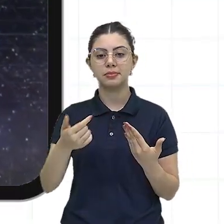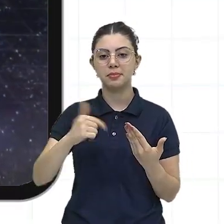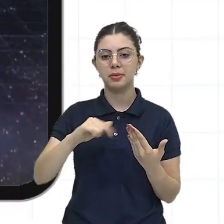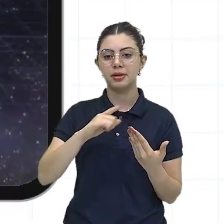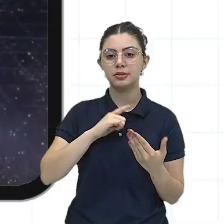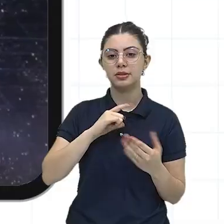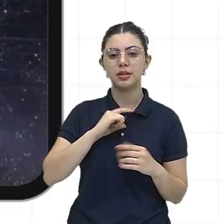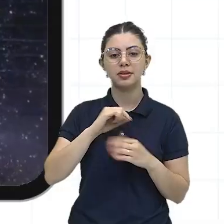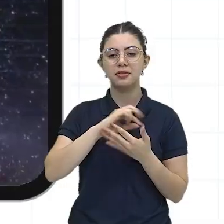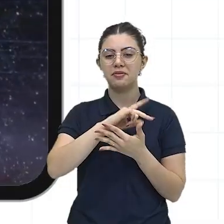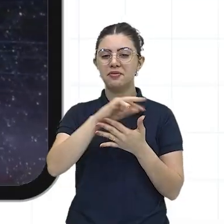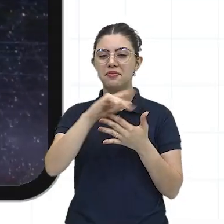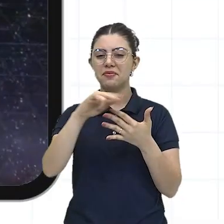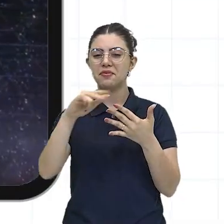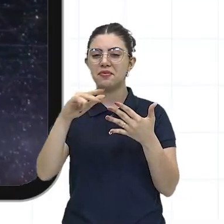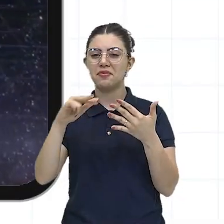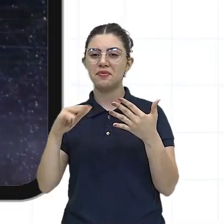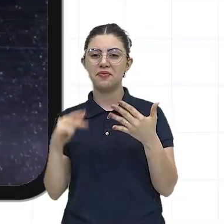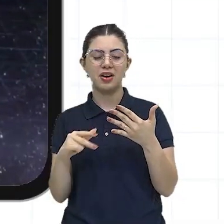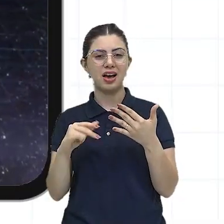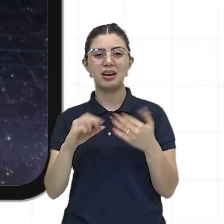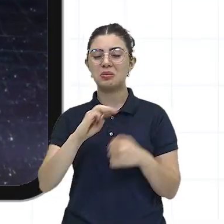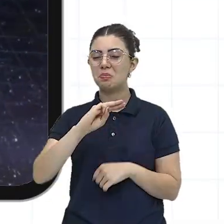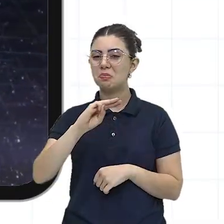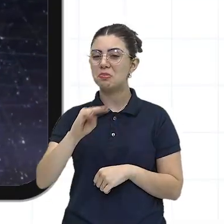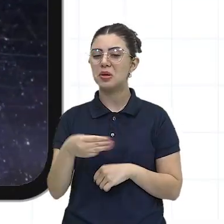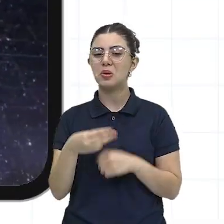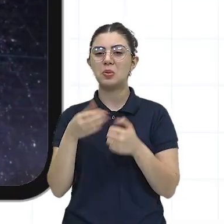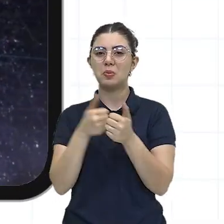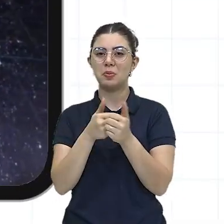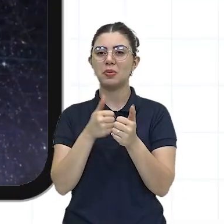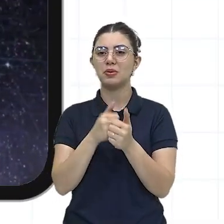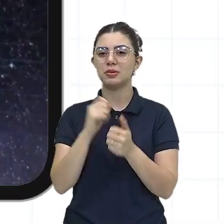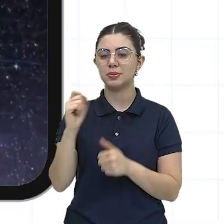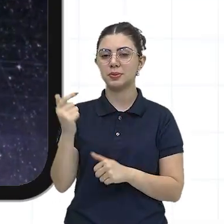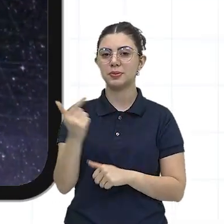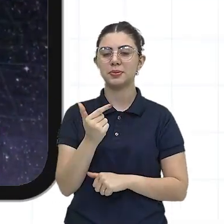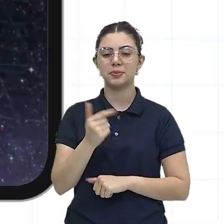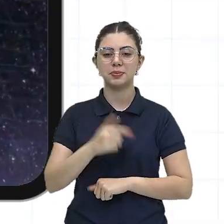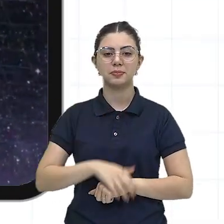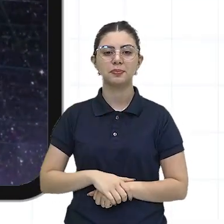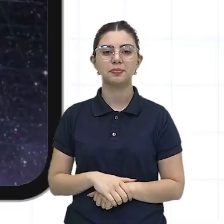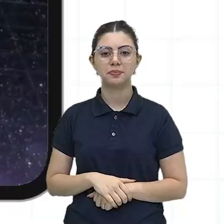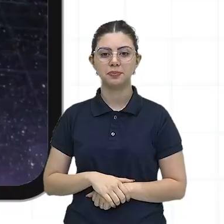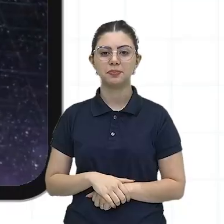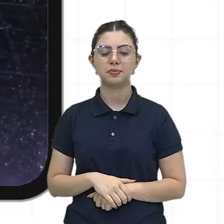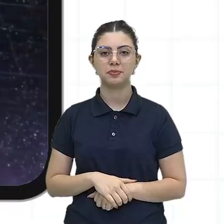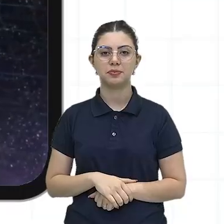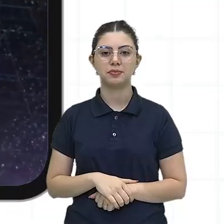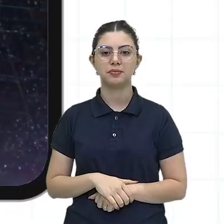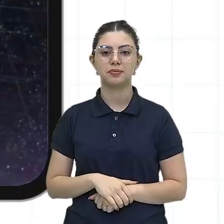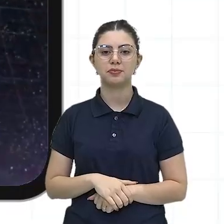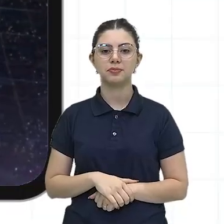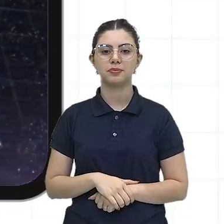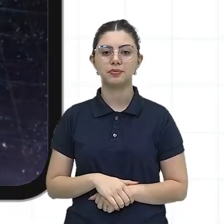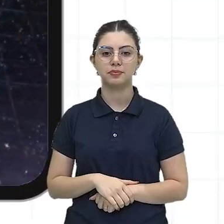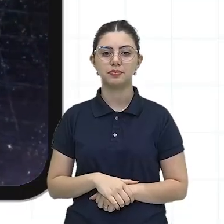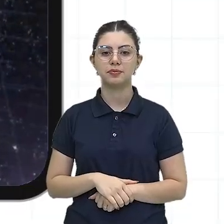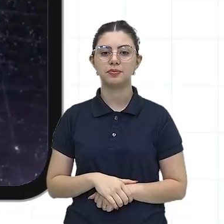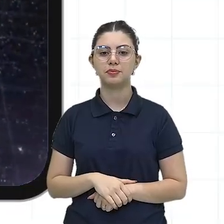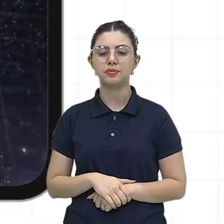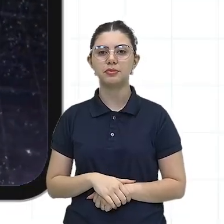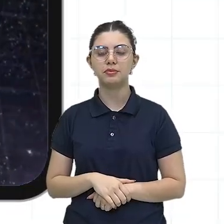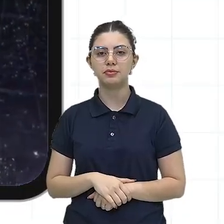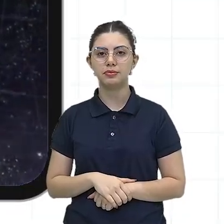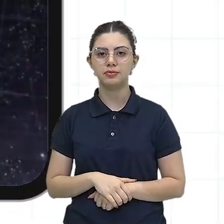de Lúiten e várias outras bilhões de estrelas. Dando continuidade, nós vamos